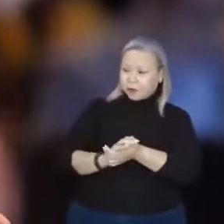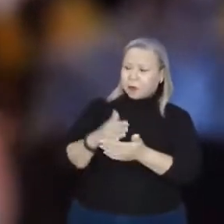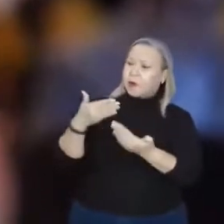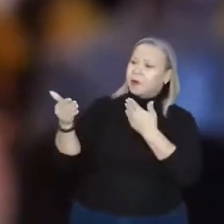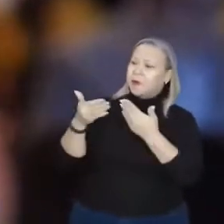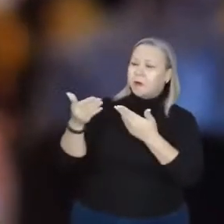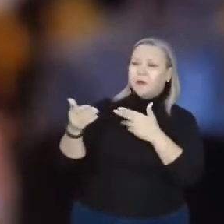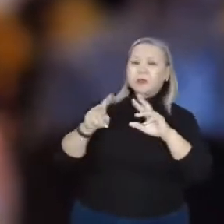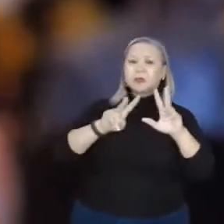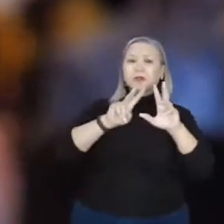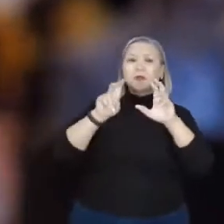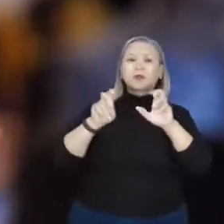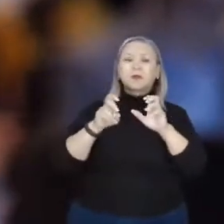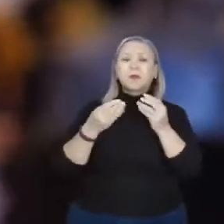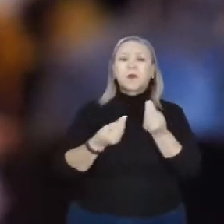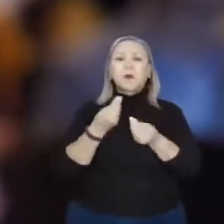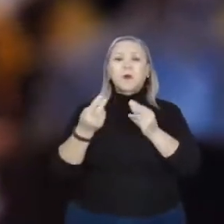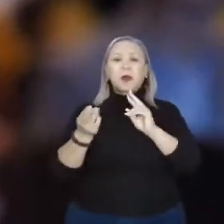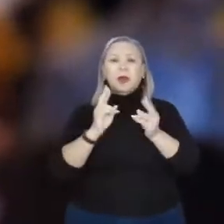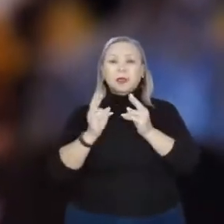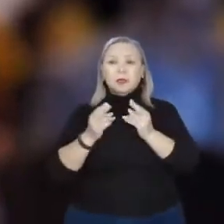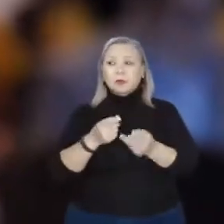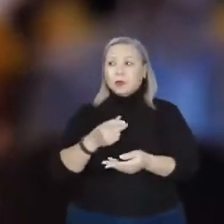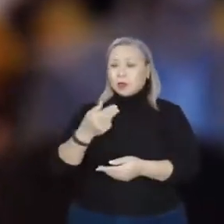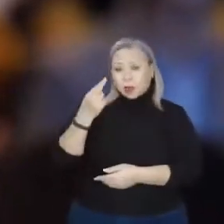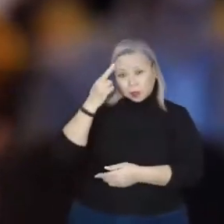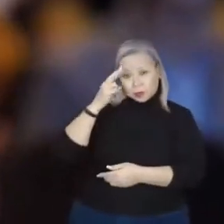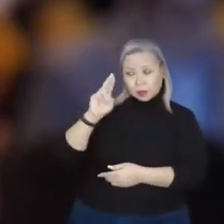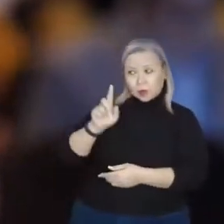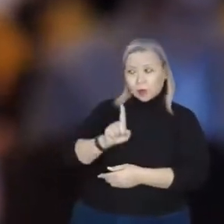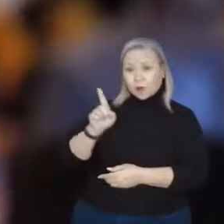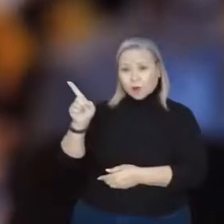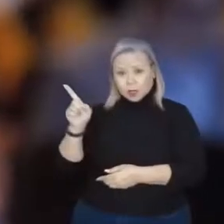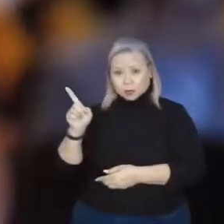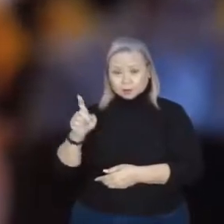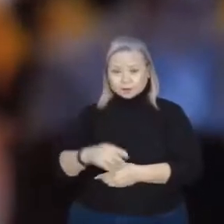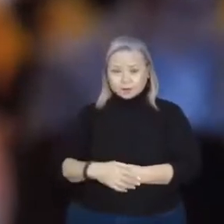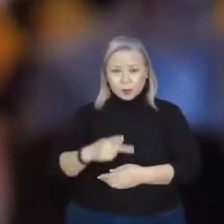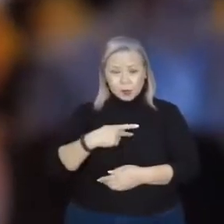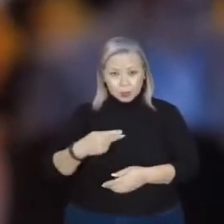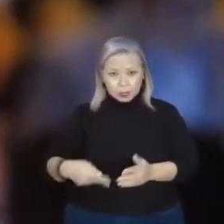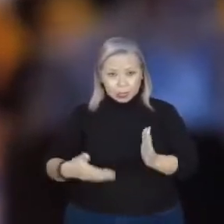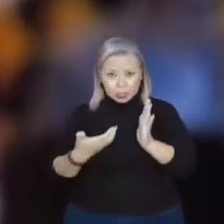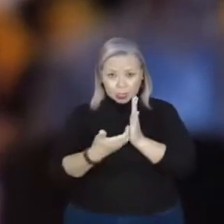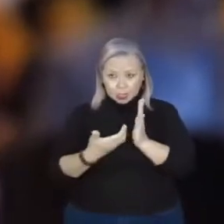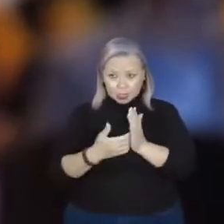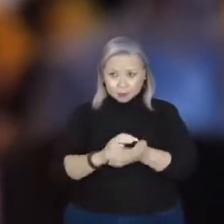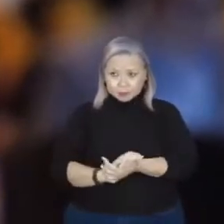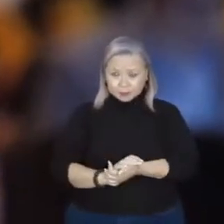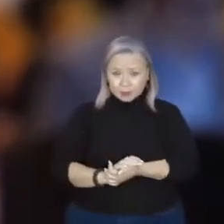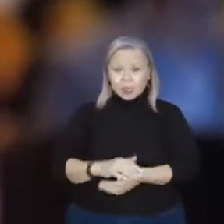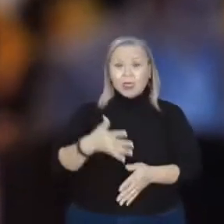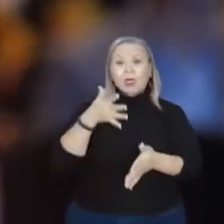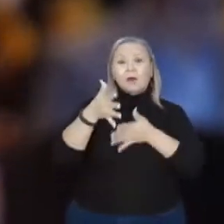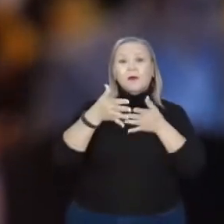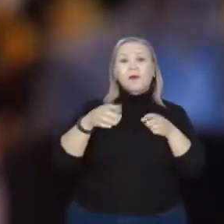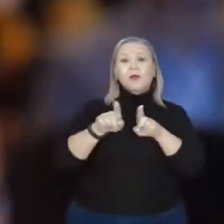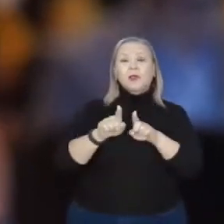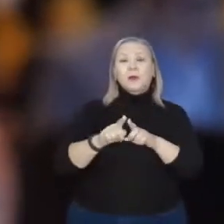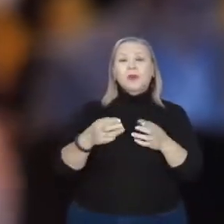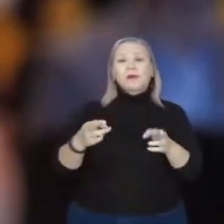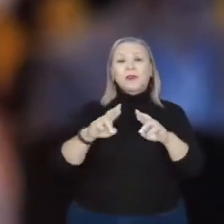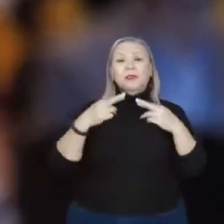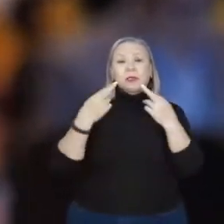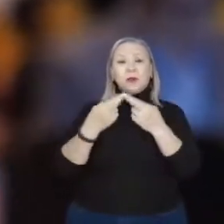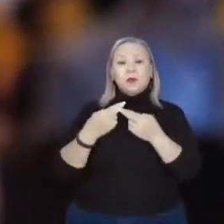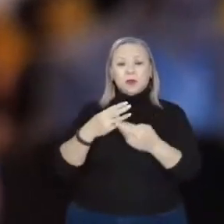como fica a relação do senhor com ele em meio a esse cenário. E a segunda coisa, o senhor falou que vai se reunir com o ministro Múcio depois para falar sobre os